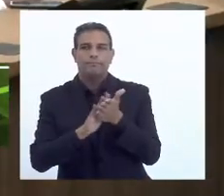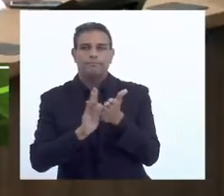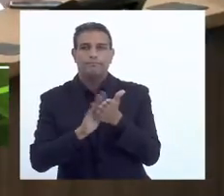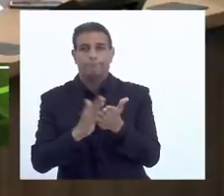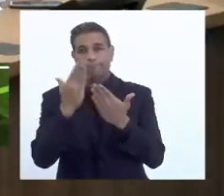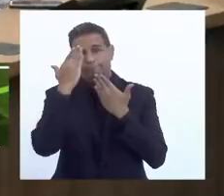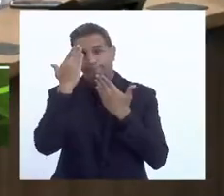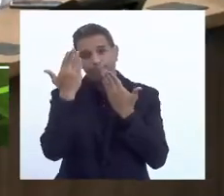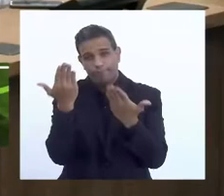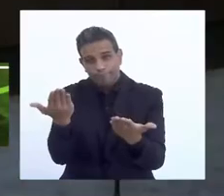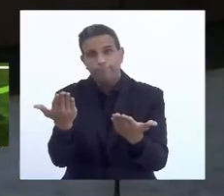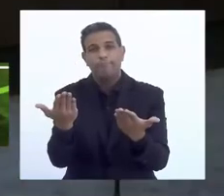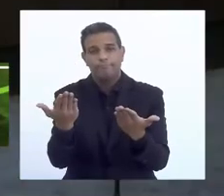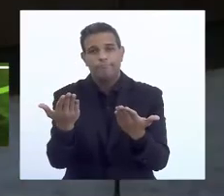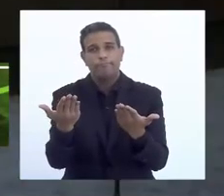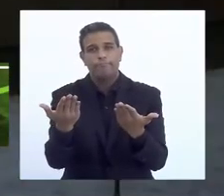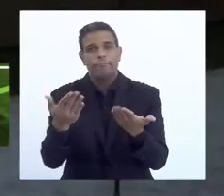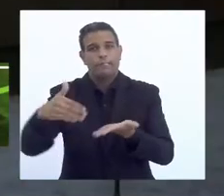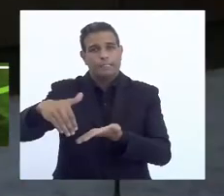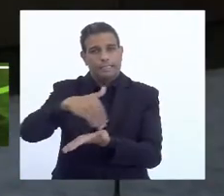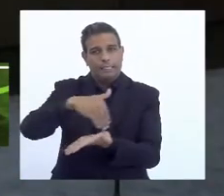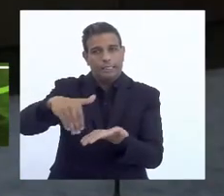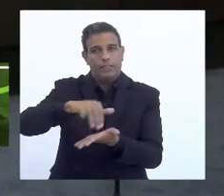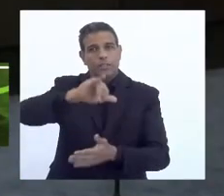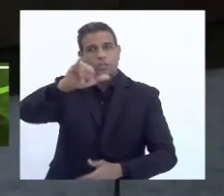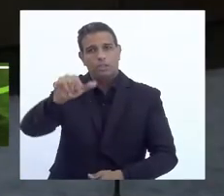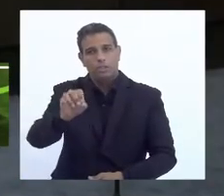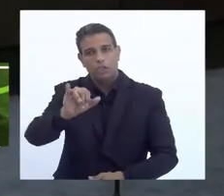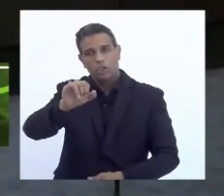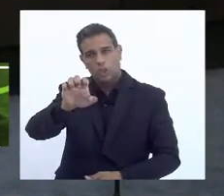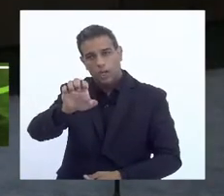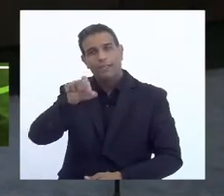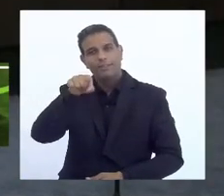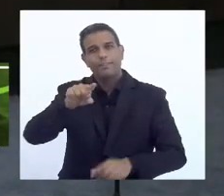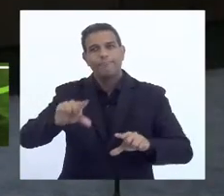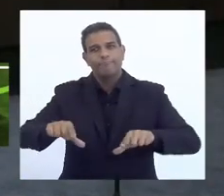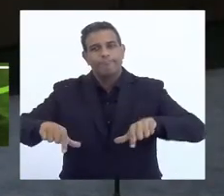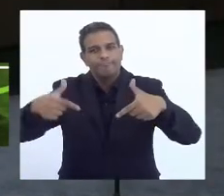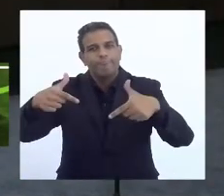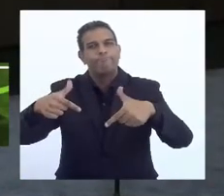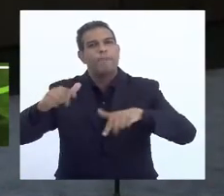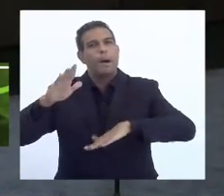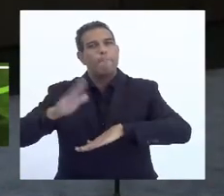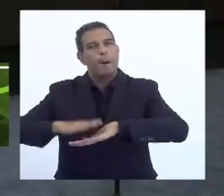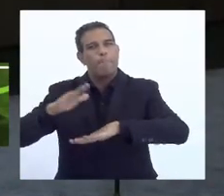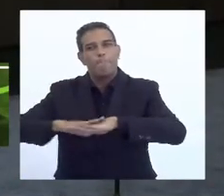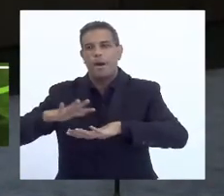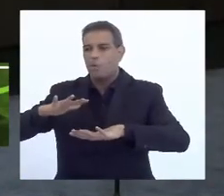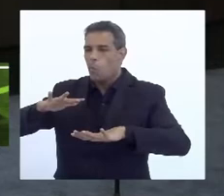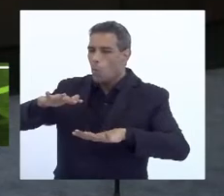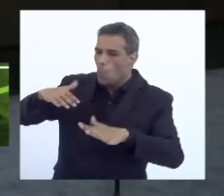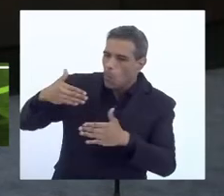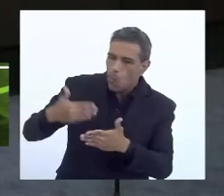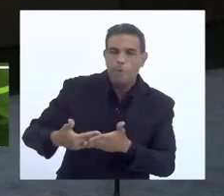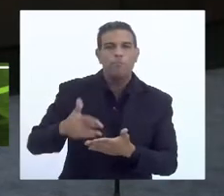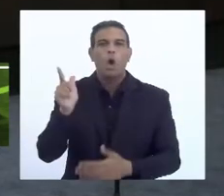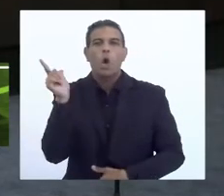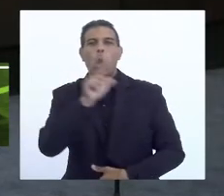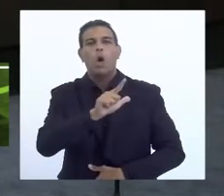Muito obrigada, nossa secretária Joyce Trindade, que tem feito dessa gestão uma